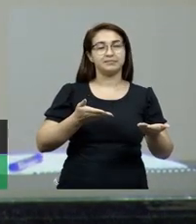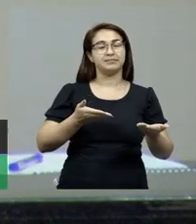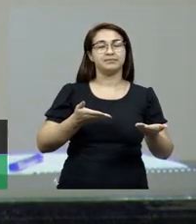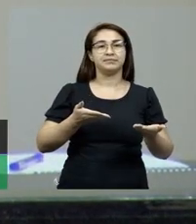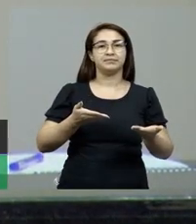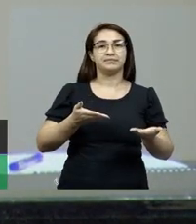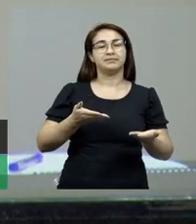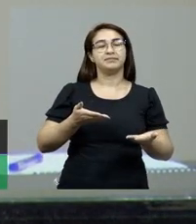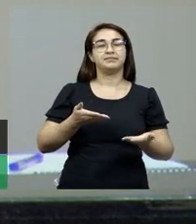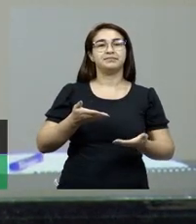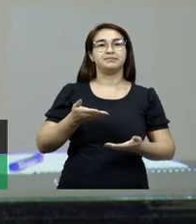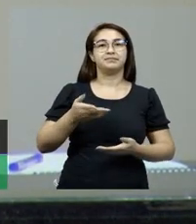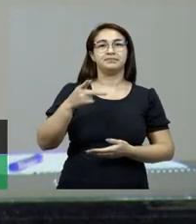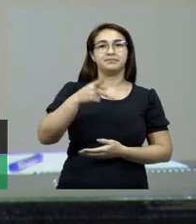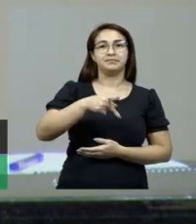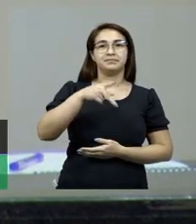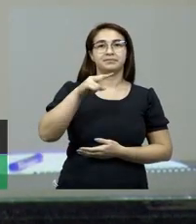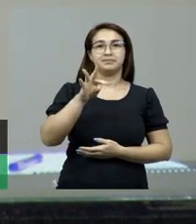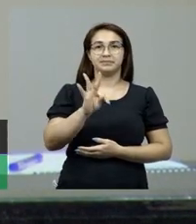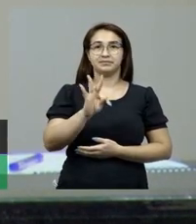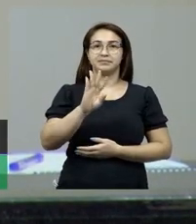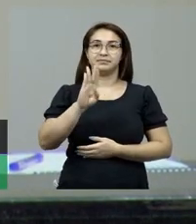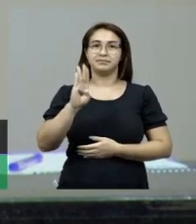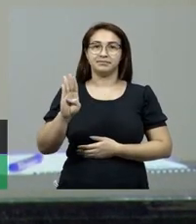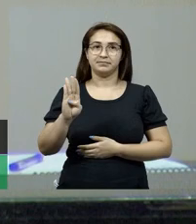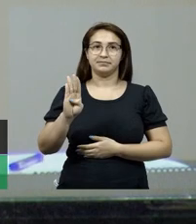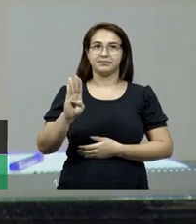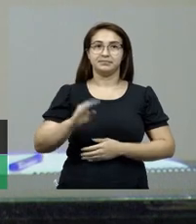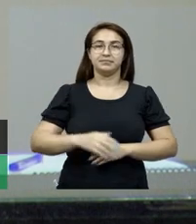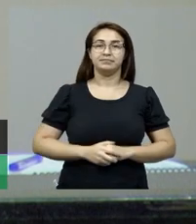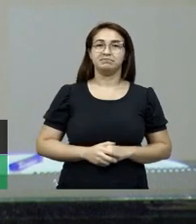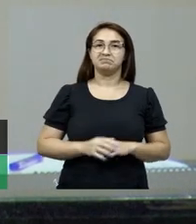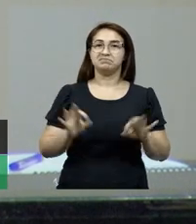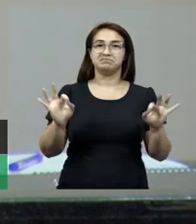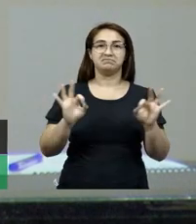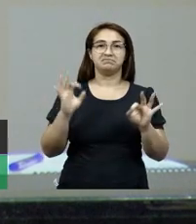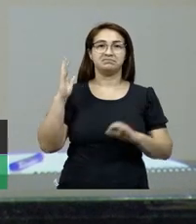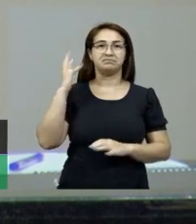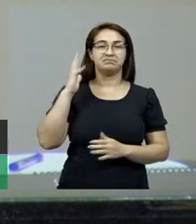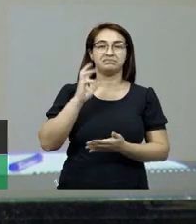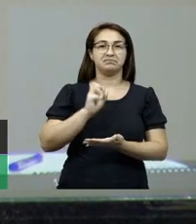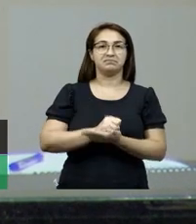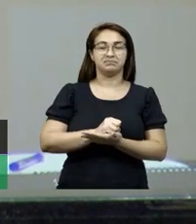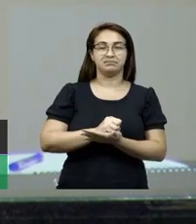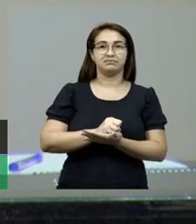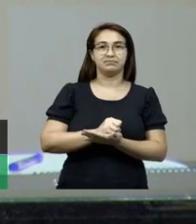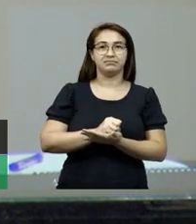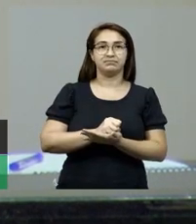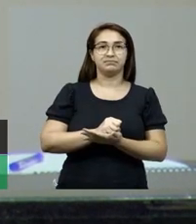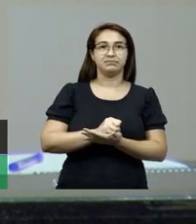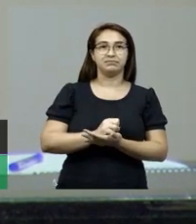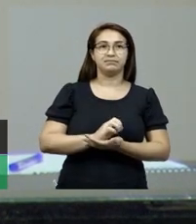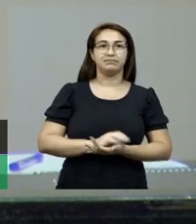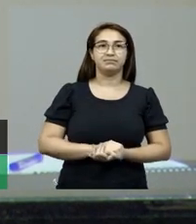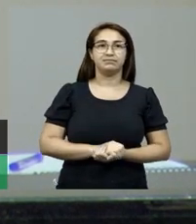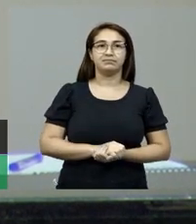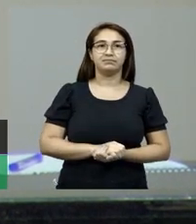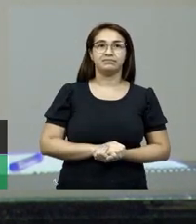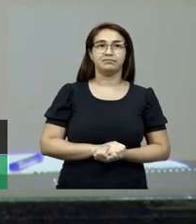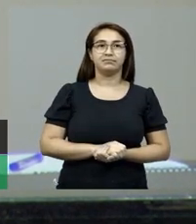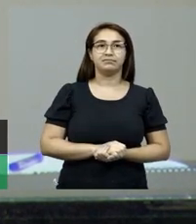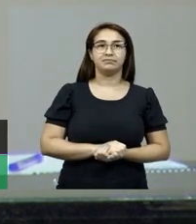horário pertence ao PTB. Não havendo mais oradores